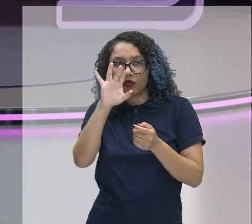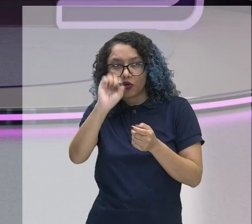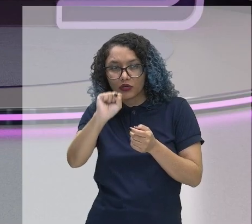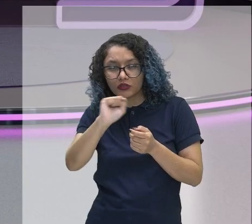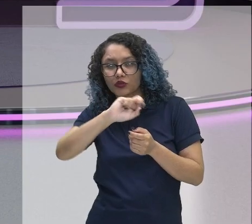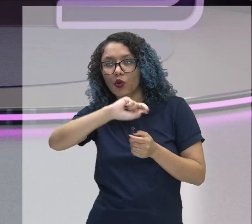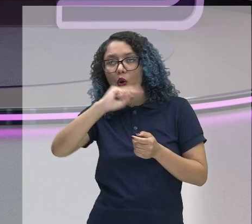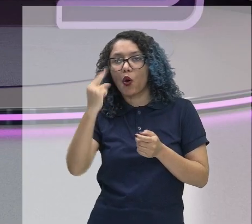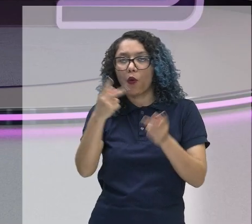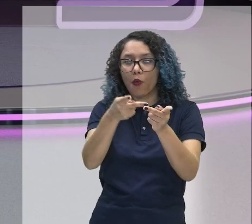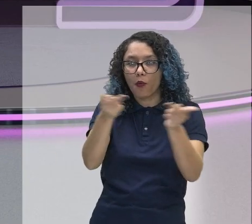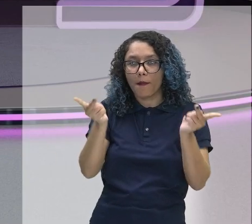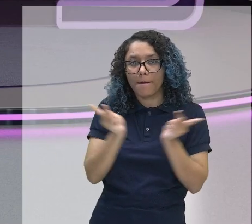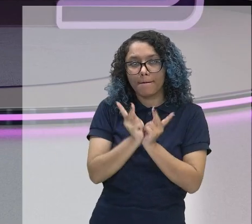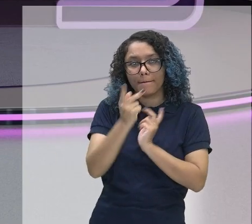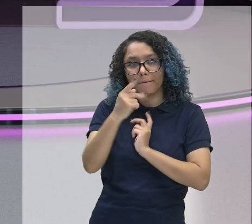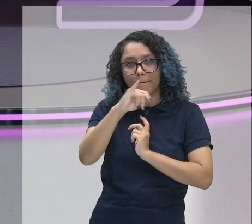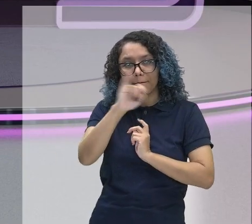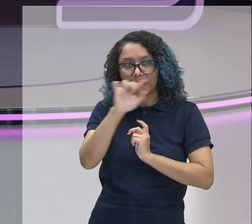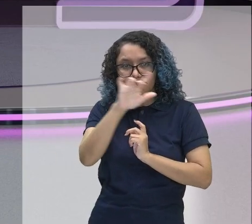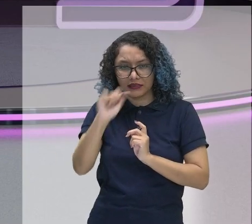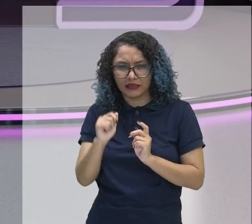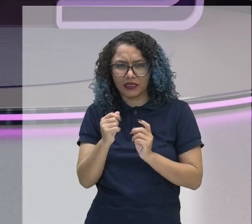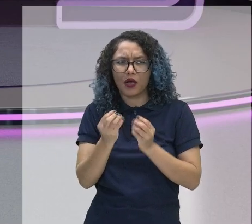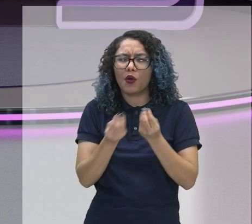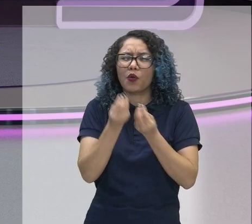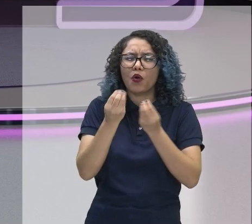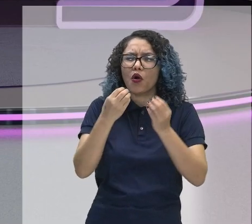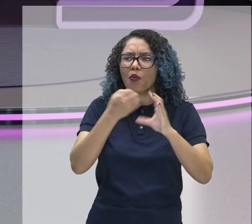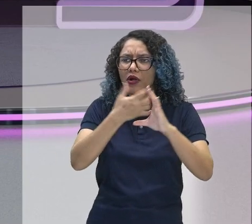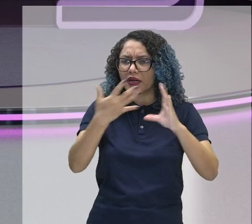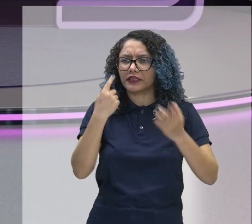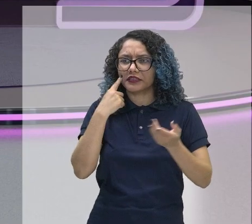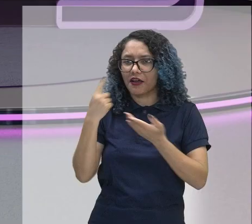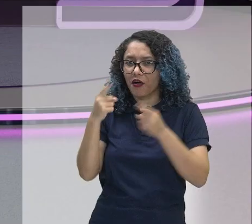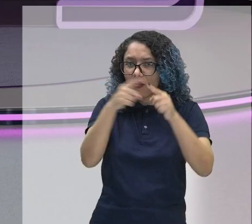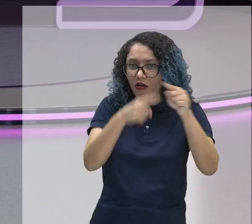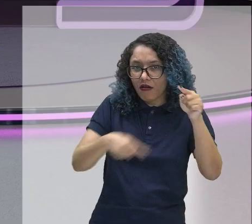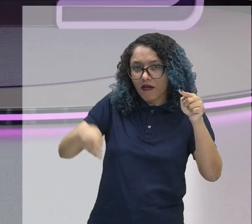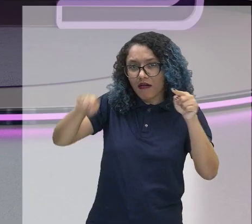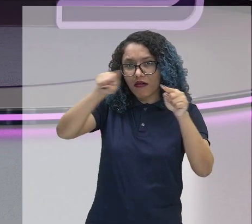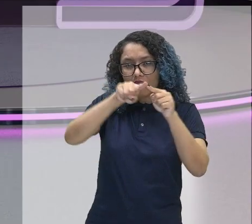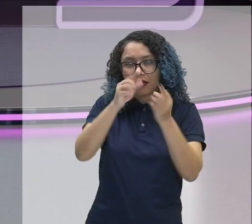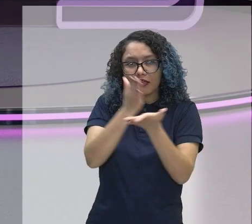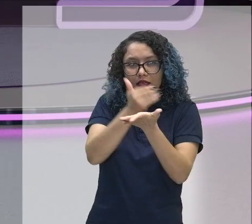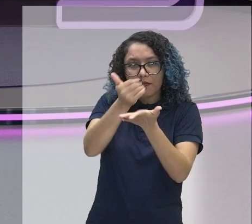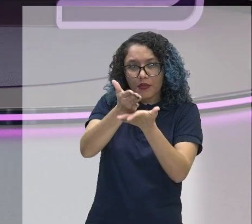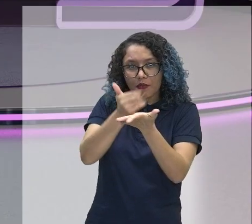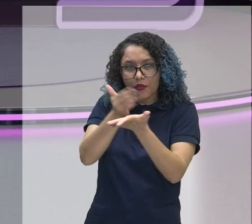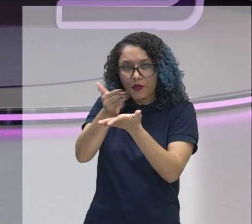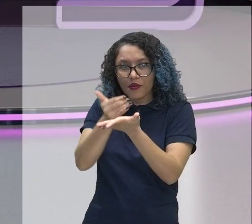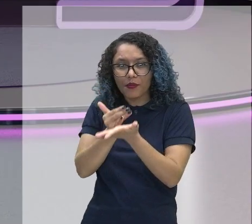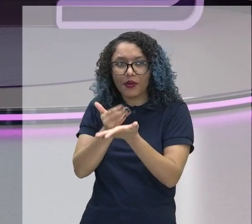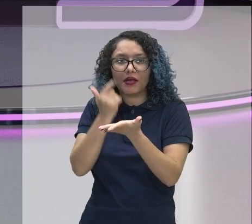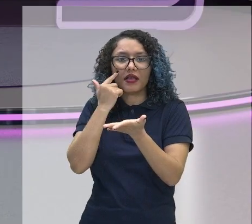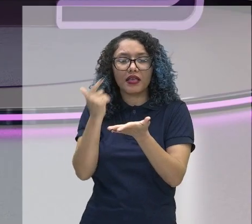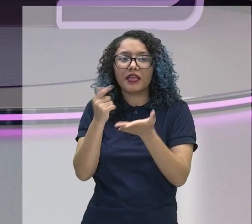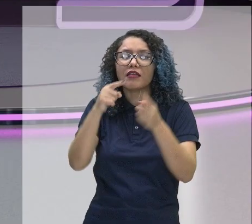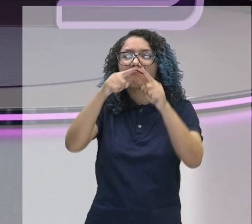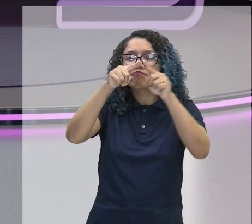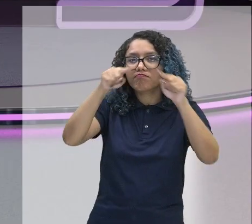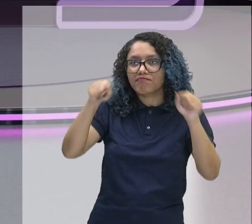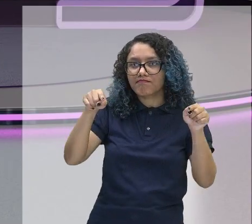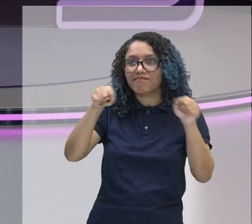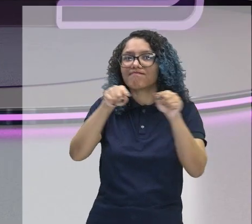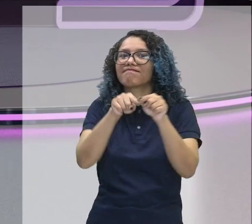circular e ele é dividido aí em fatias, como vocês podem analisar aqui na imagem, tá certo? E essas fatias aí, elas são angulares.